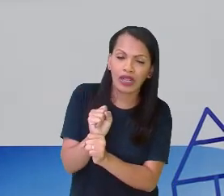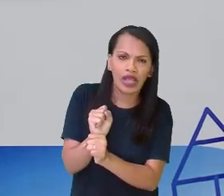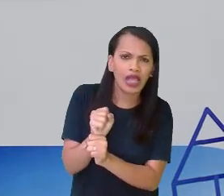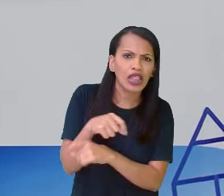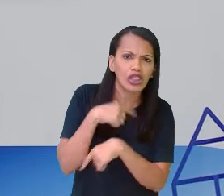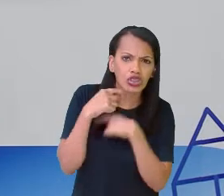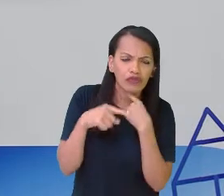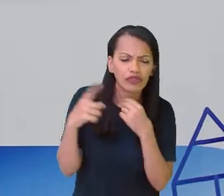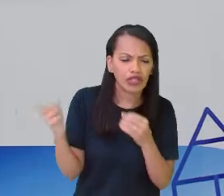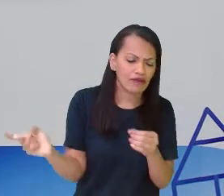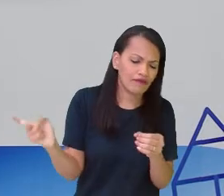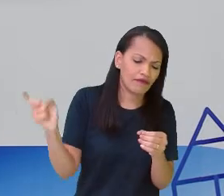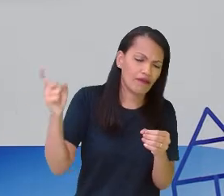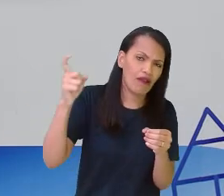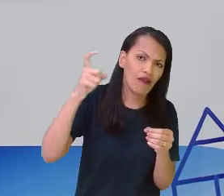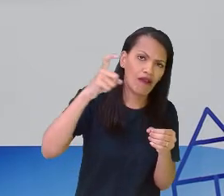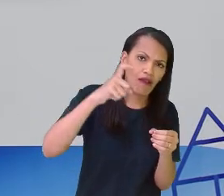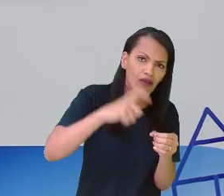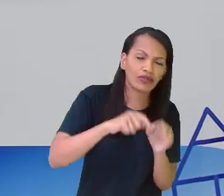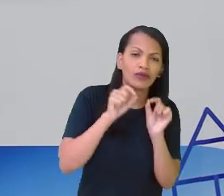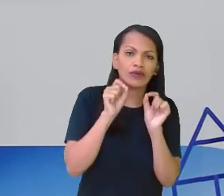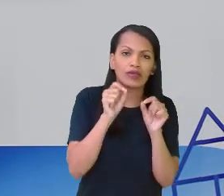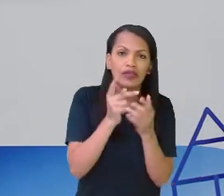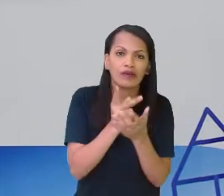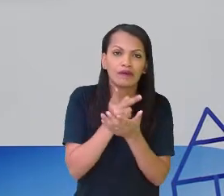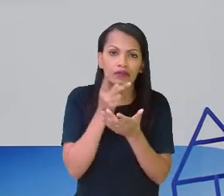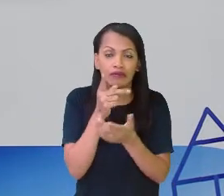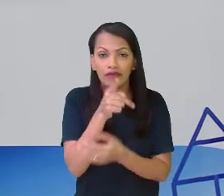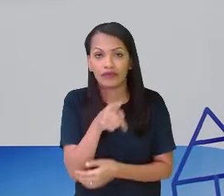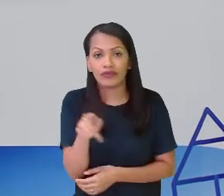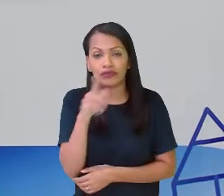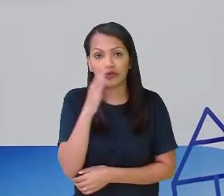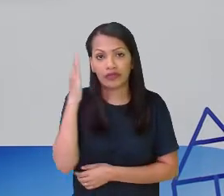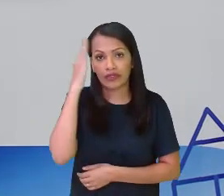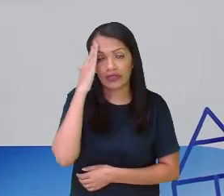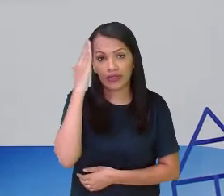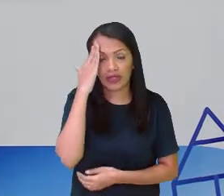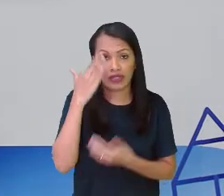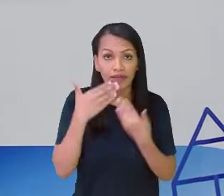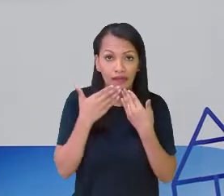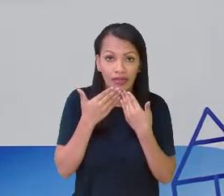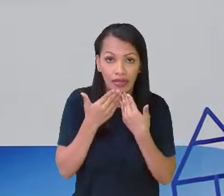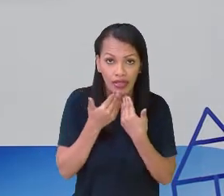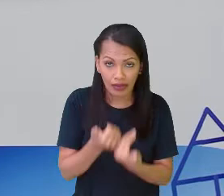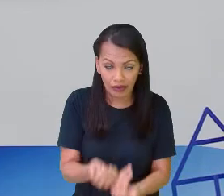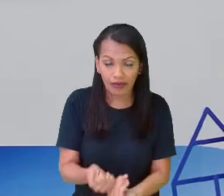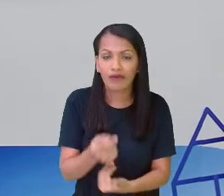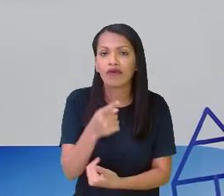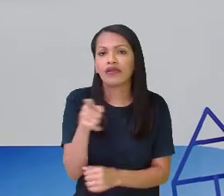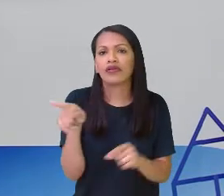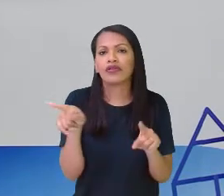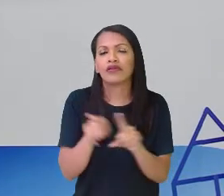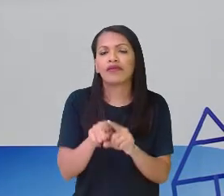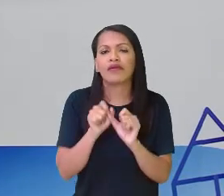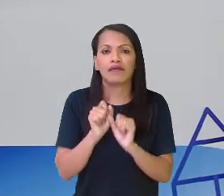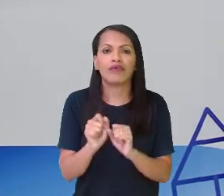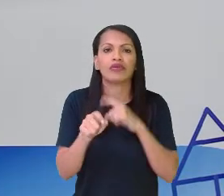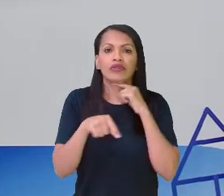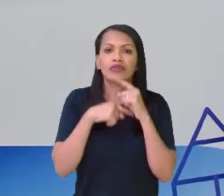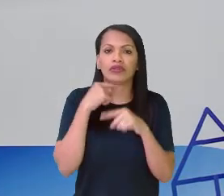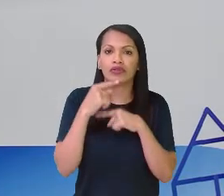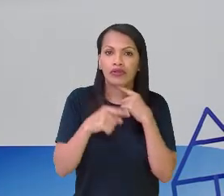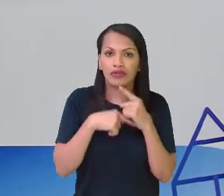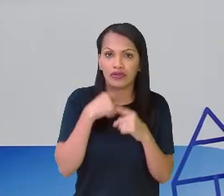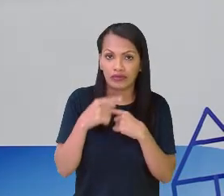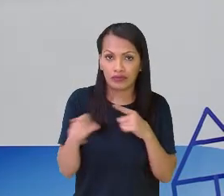de novo para ver o que foi que aconteceu e para você entender melhor. Lá você também pode deixar a sua dúvida e o